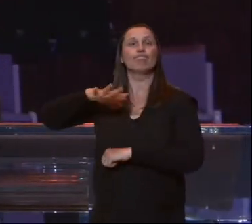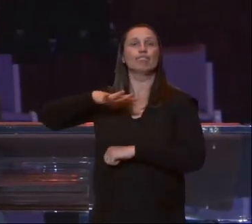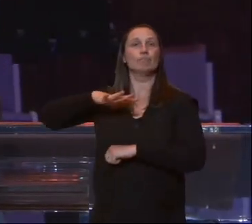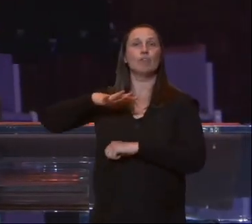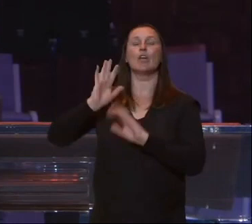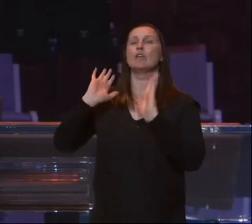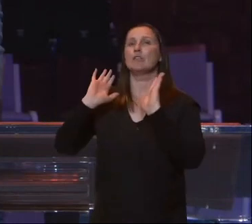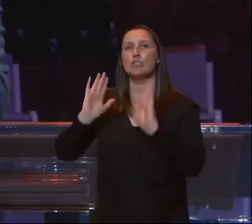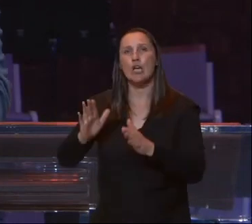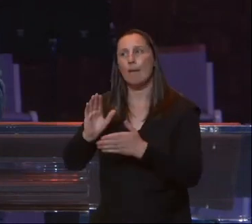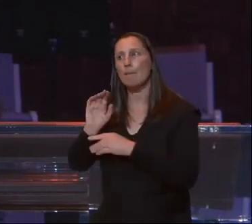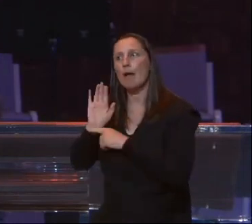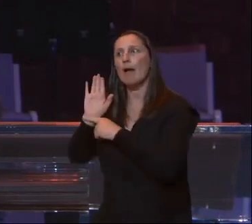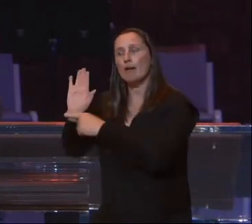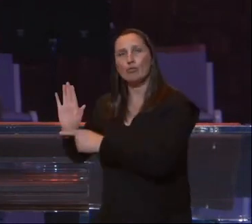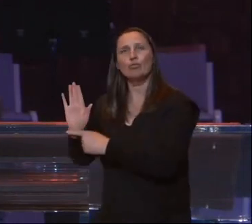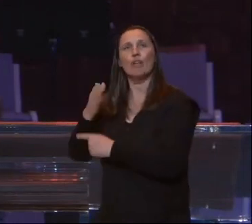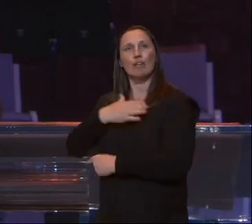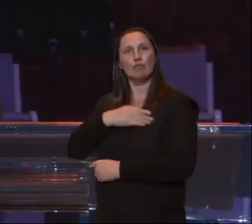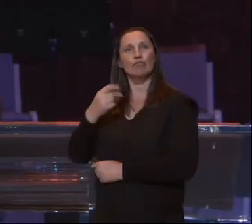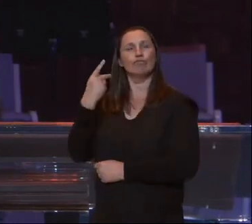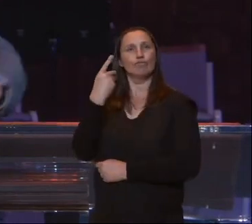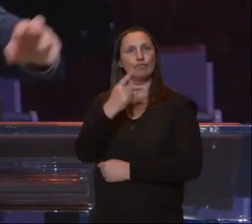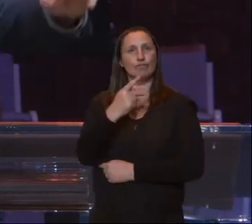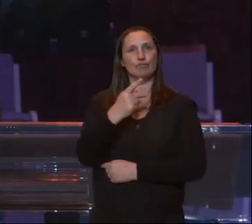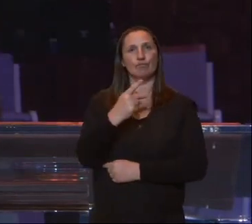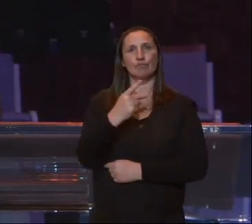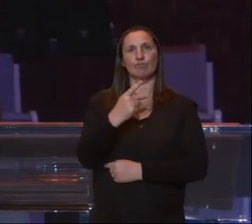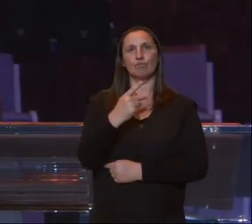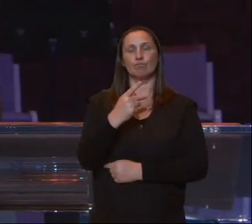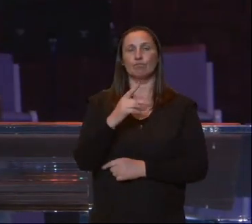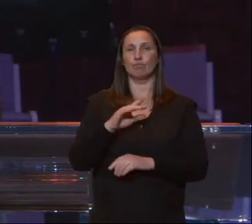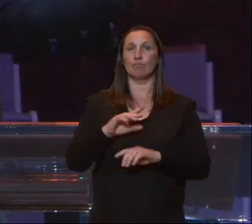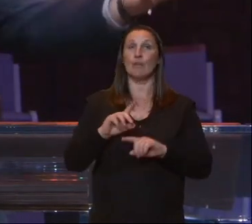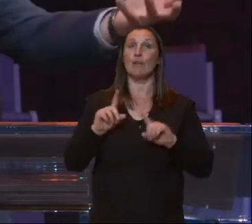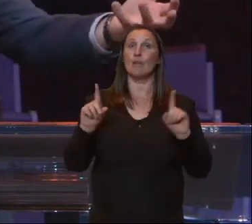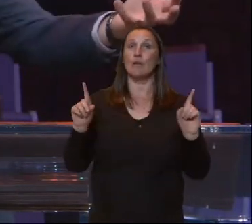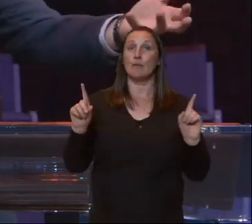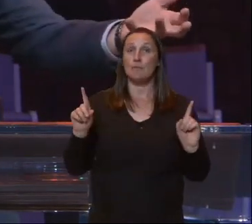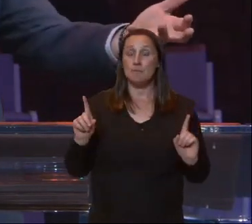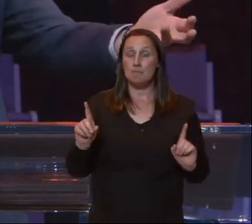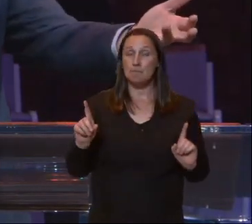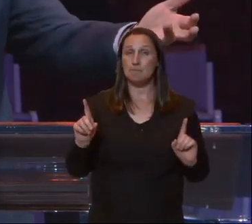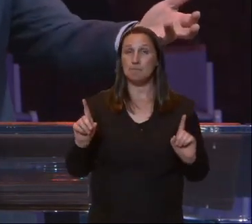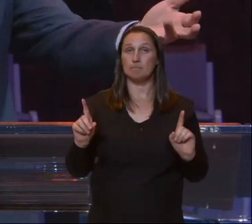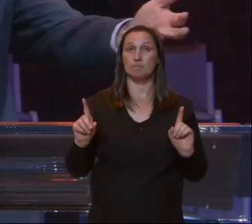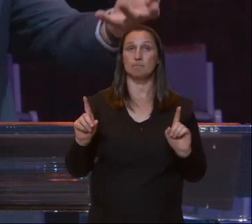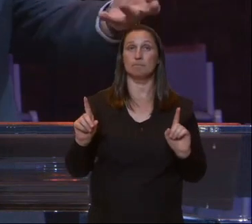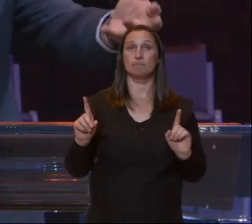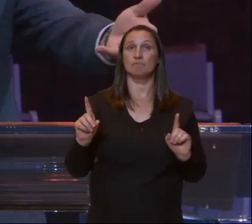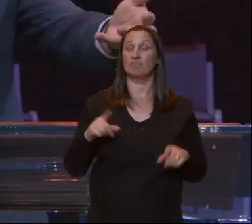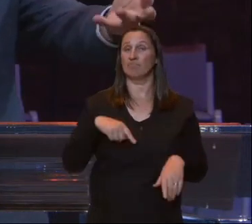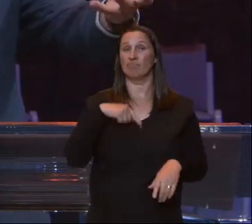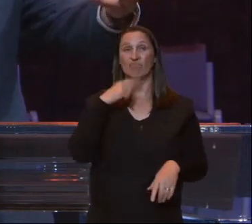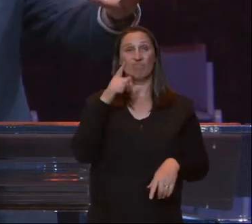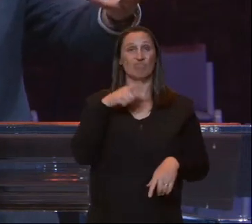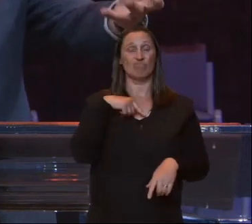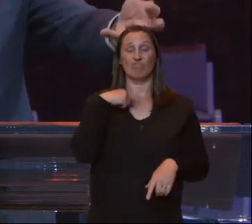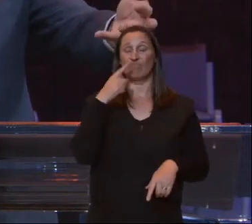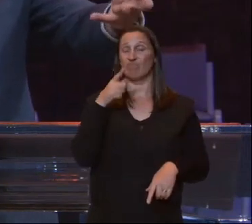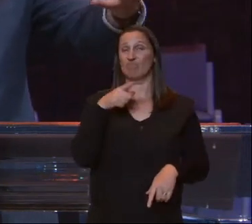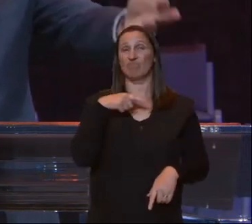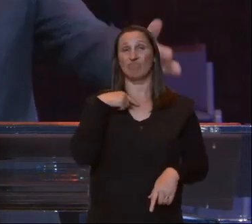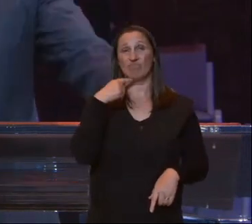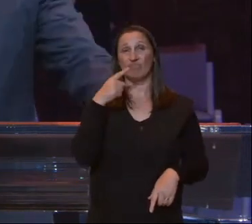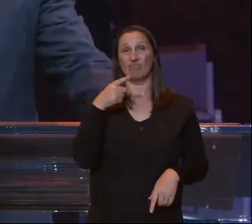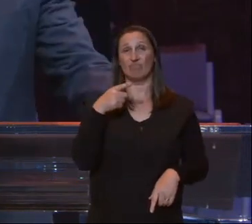que tinha e chegou à conclusão: os meus braços não conseguem